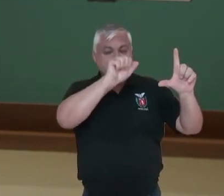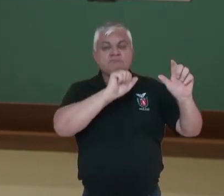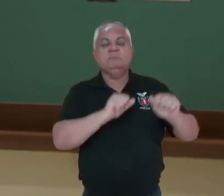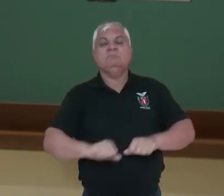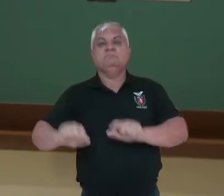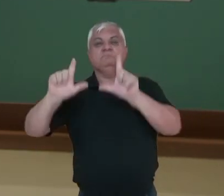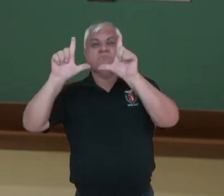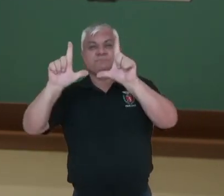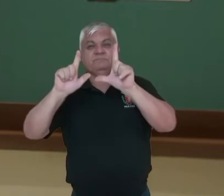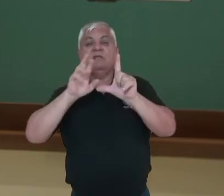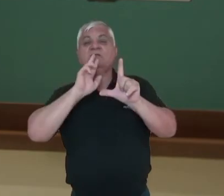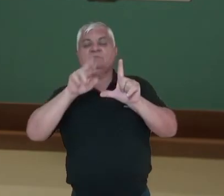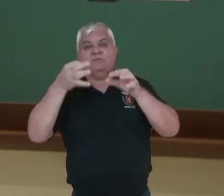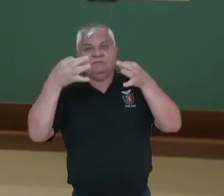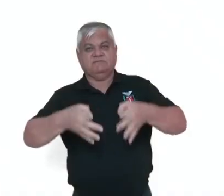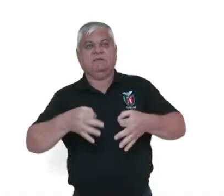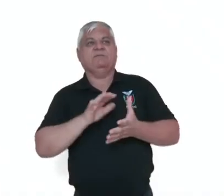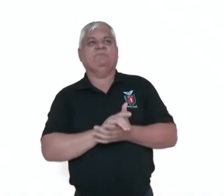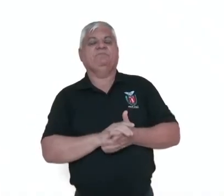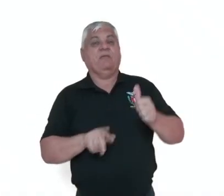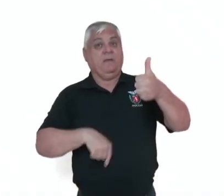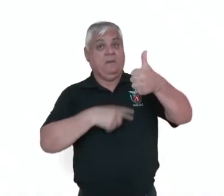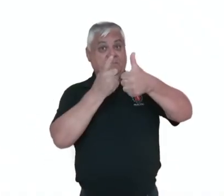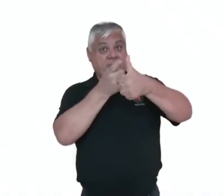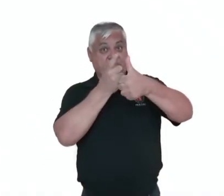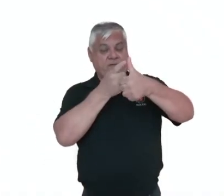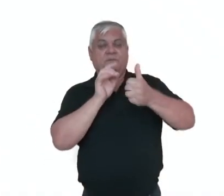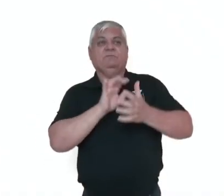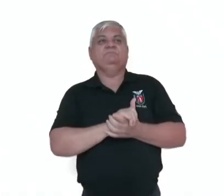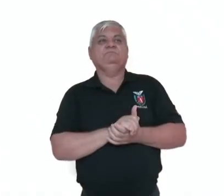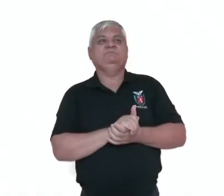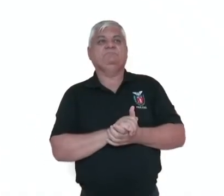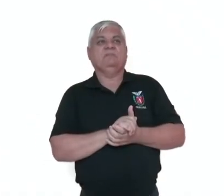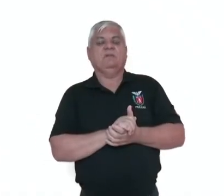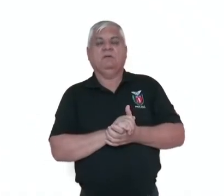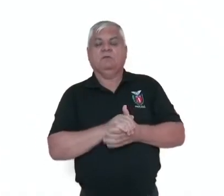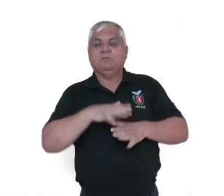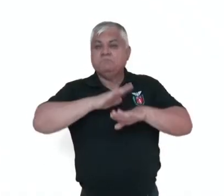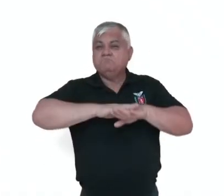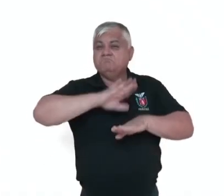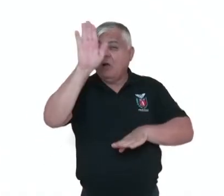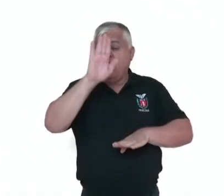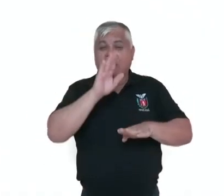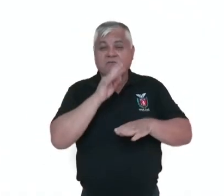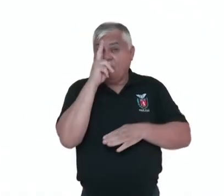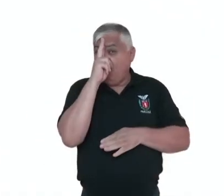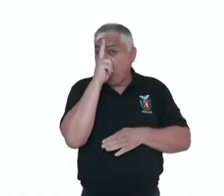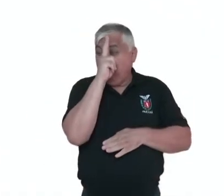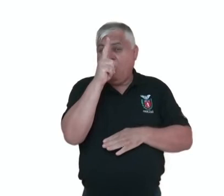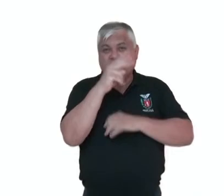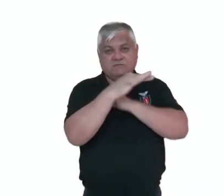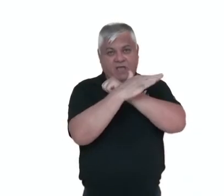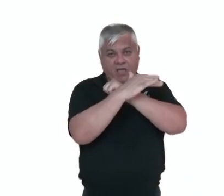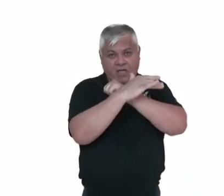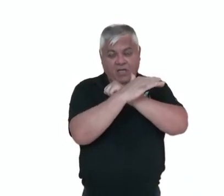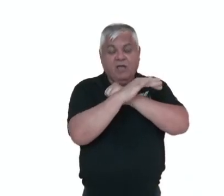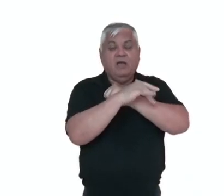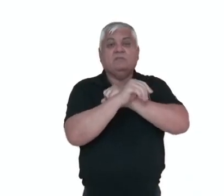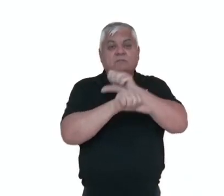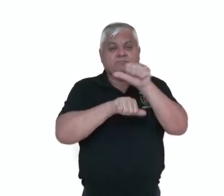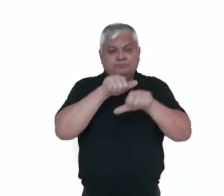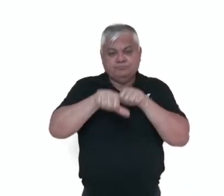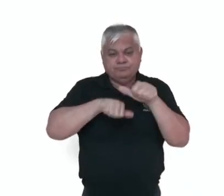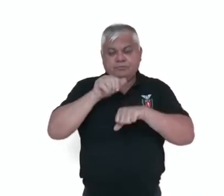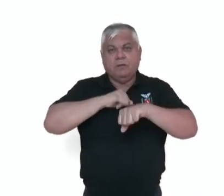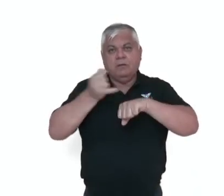responder bem certinho. Olha só, a primeira parte fala o seguinte: quanto maior a força de um ácido, maior é a sua capacidade de sofrer